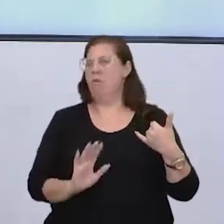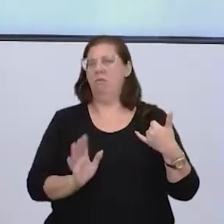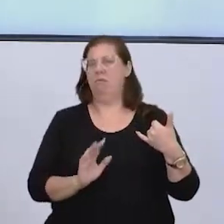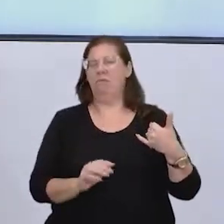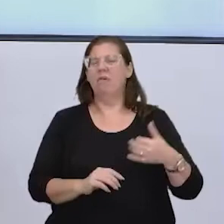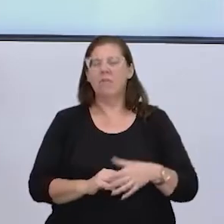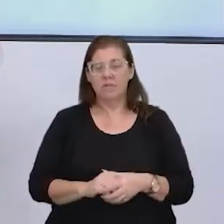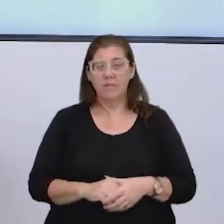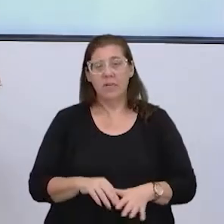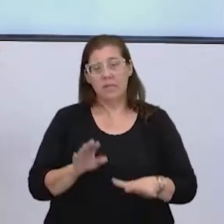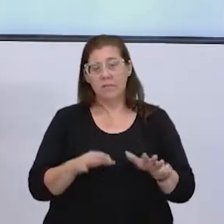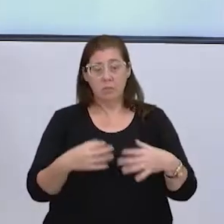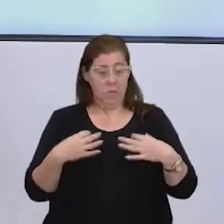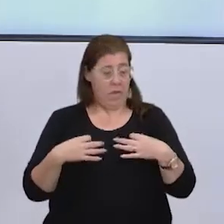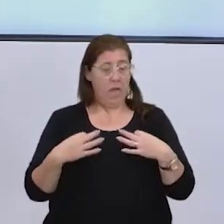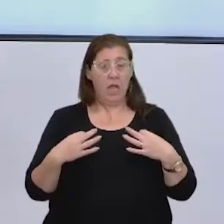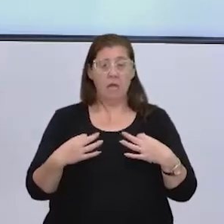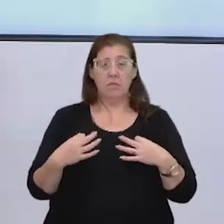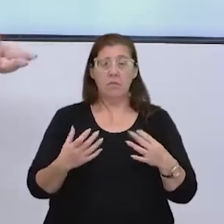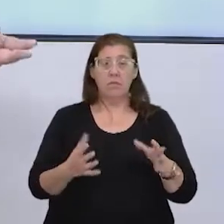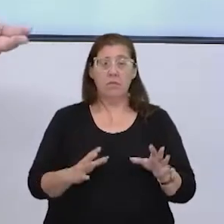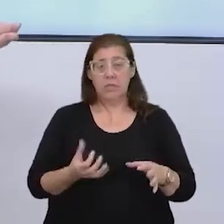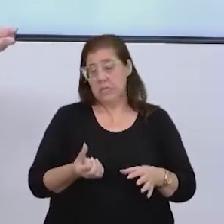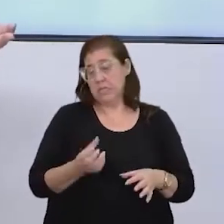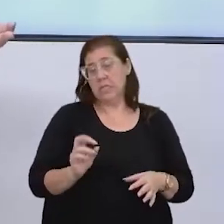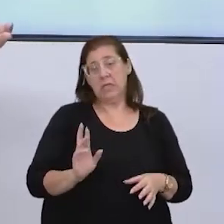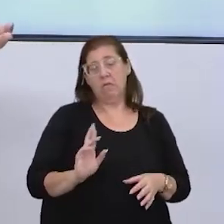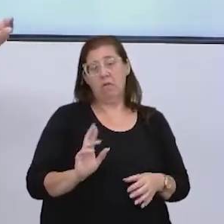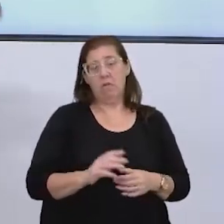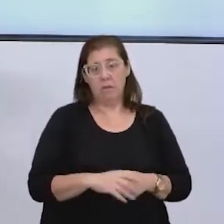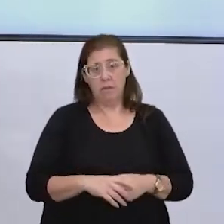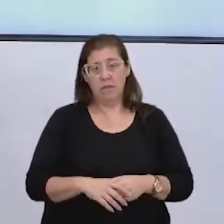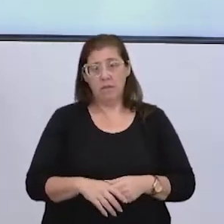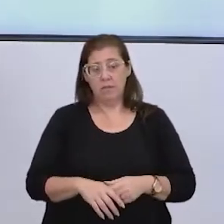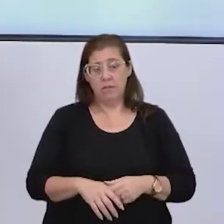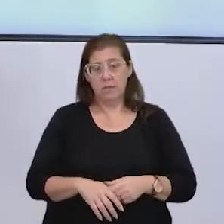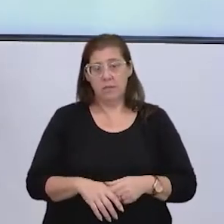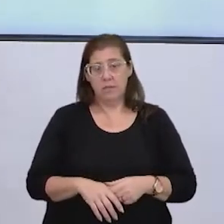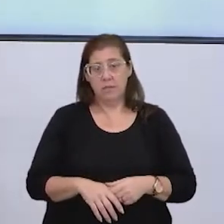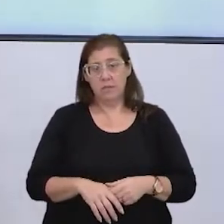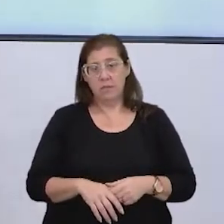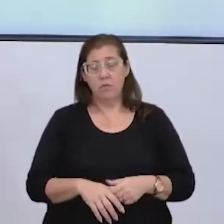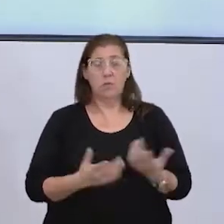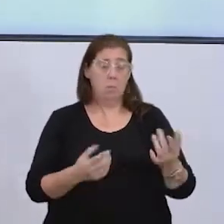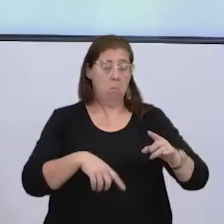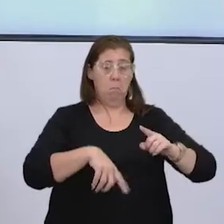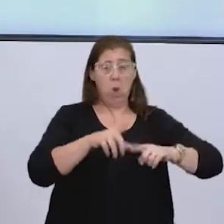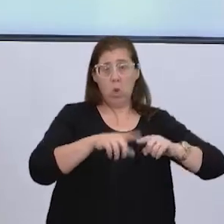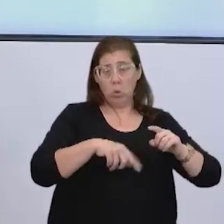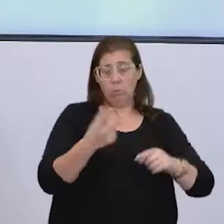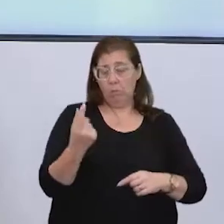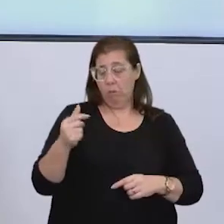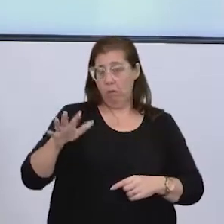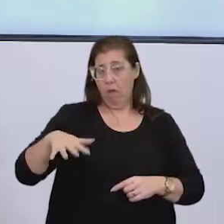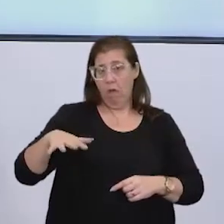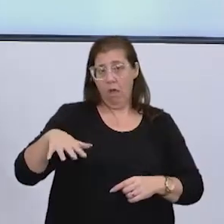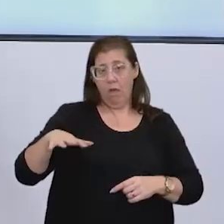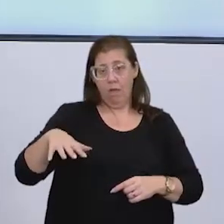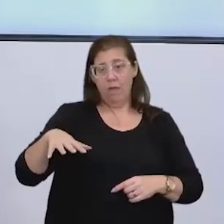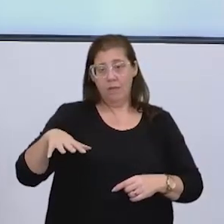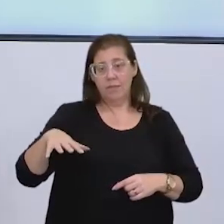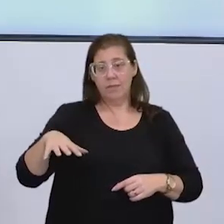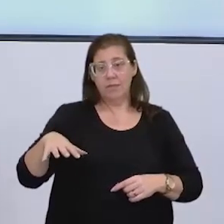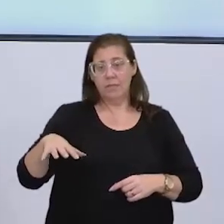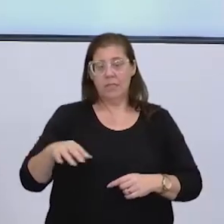parte, muitas vezes, de uma camiseta de 60 reais, né? De produtos mais baratos, não tão